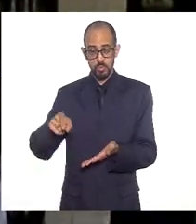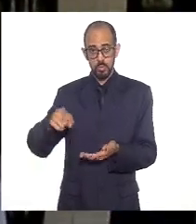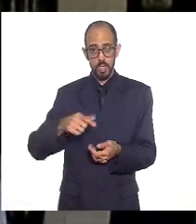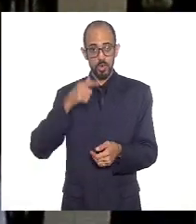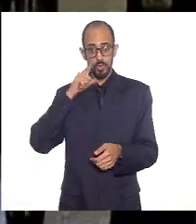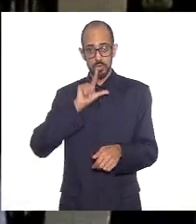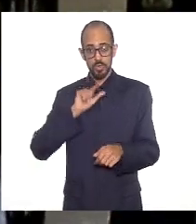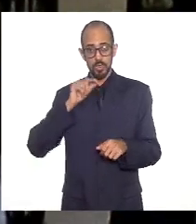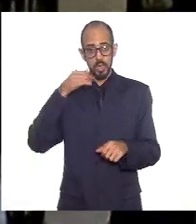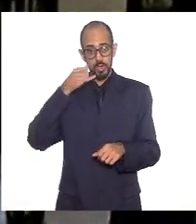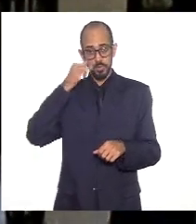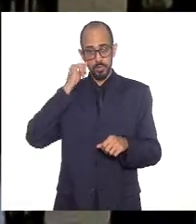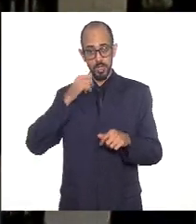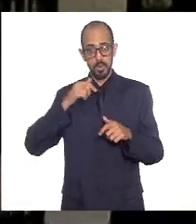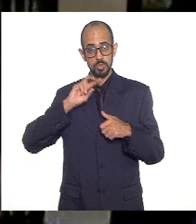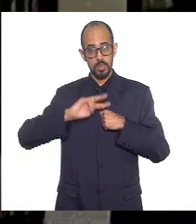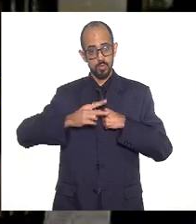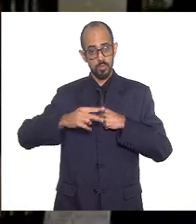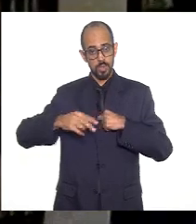da pandemia.